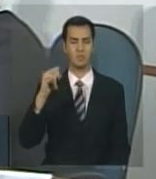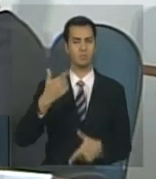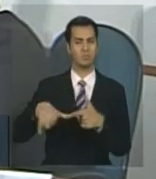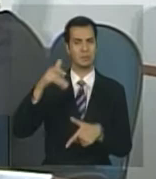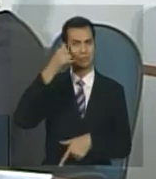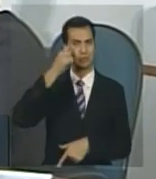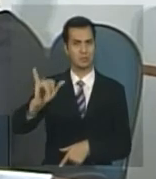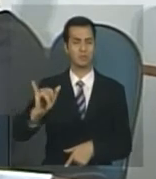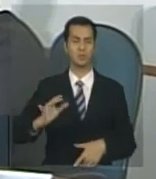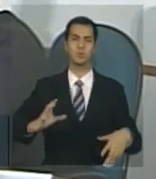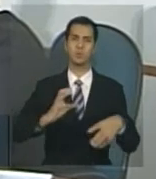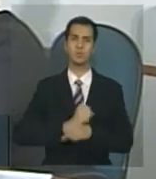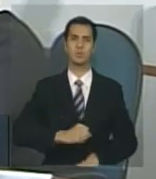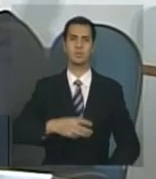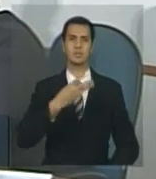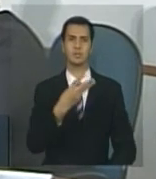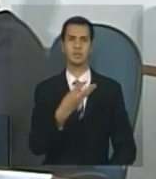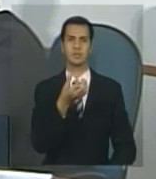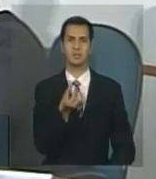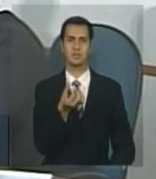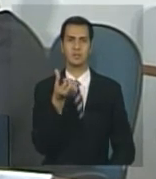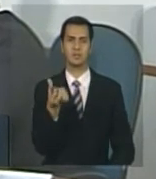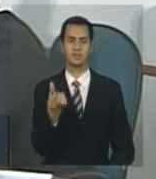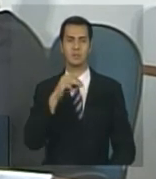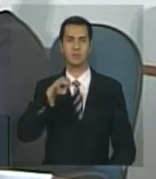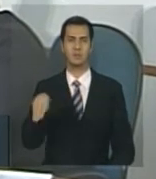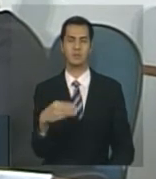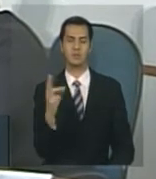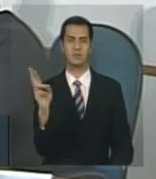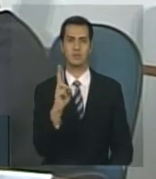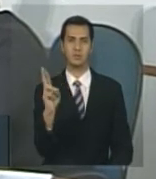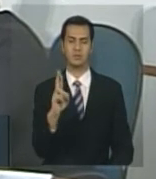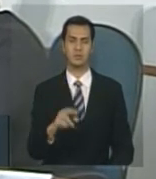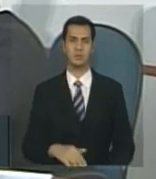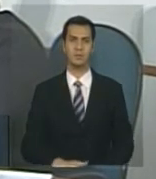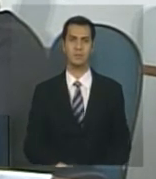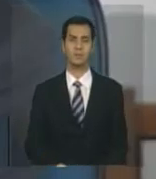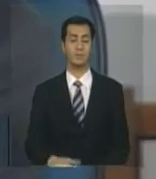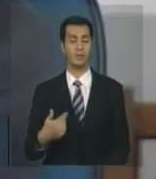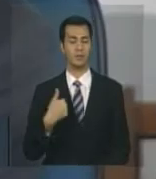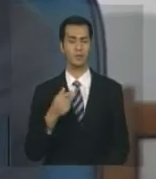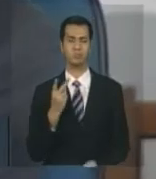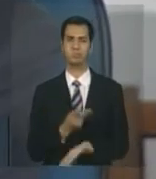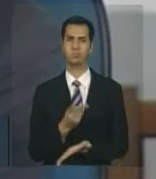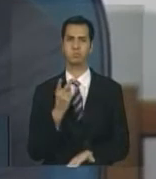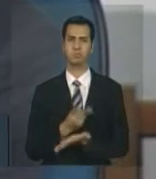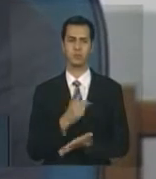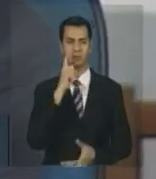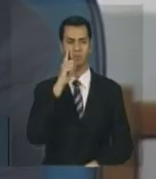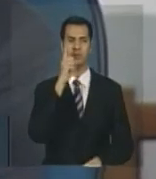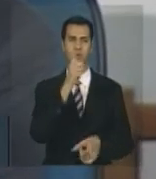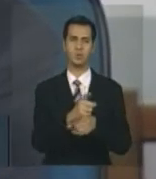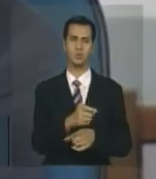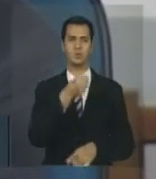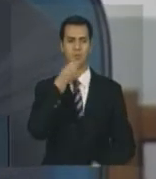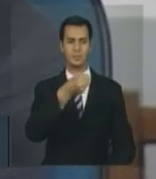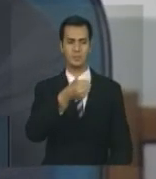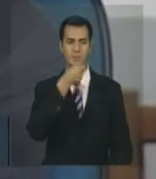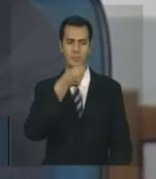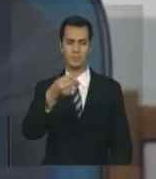366 milhões de reais. Eu tenho dito nos meus encontros com a imprensa, nos